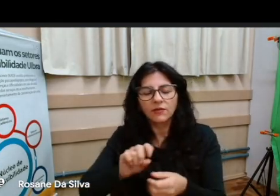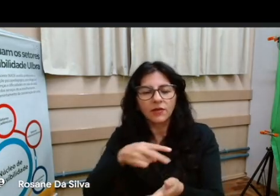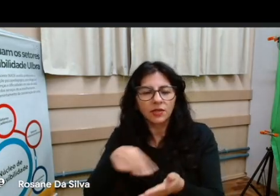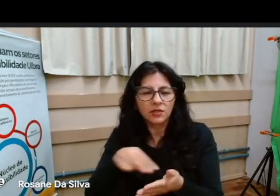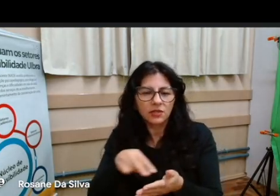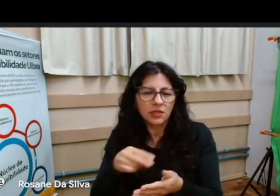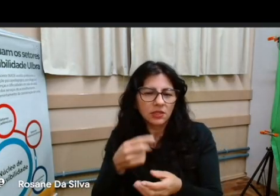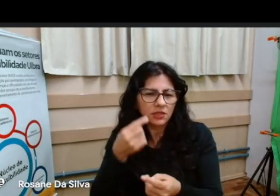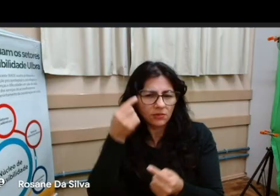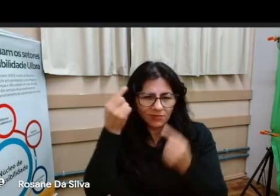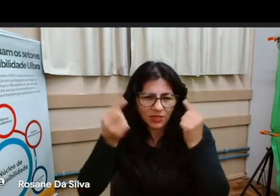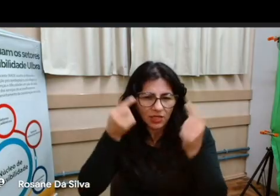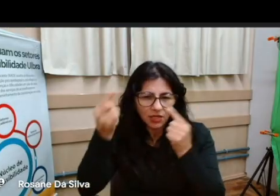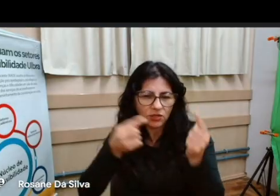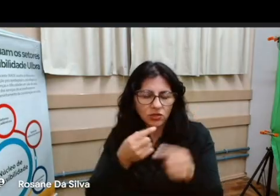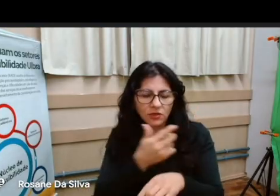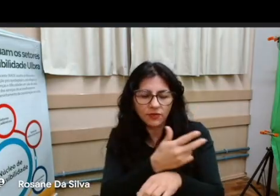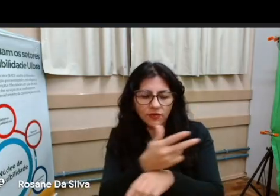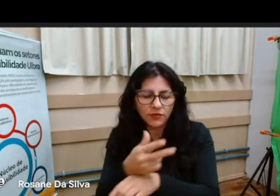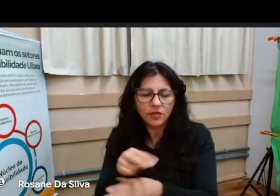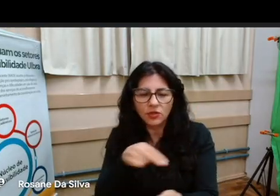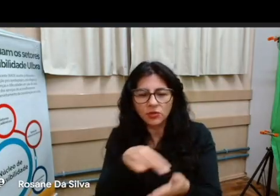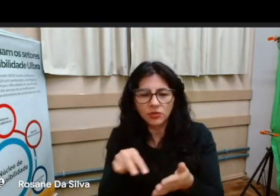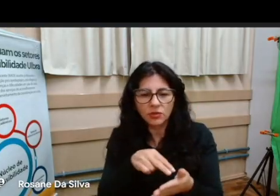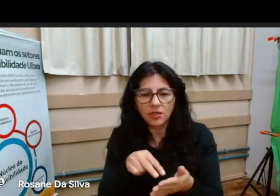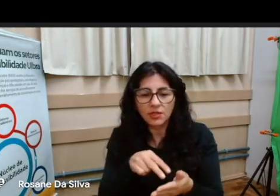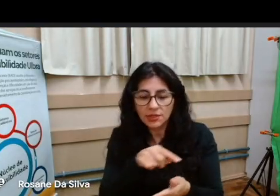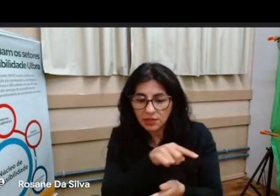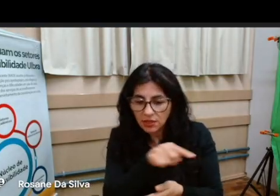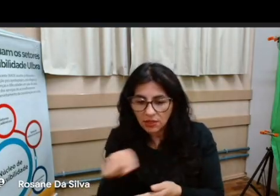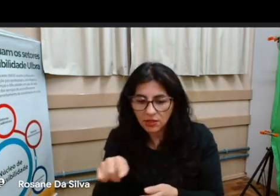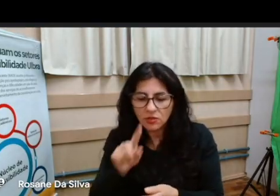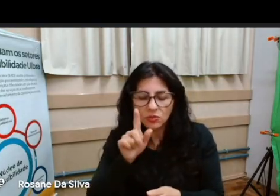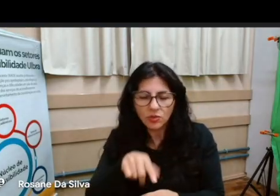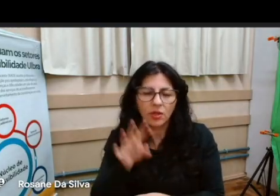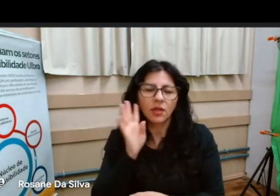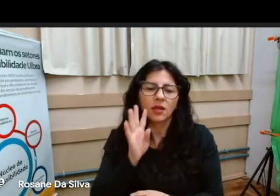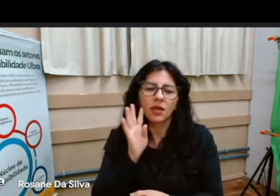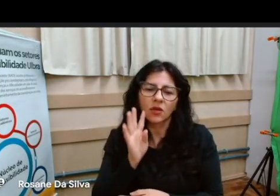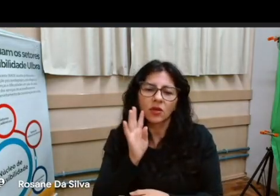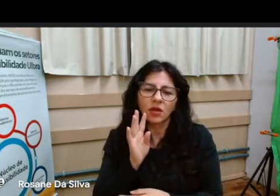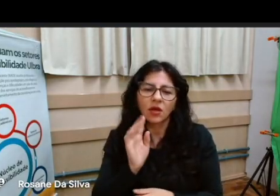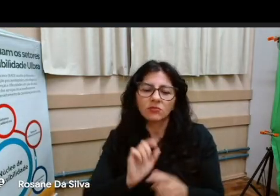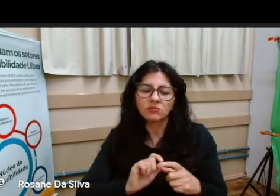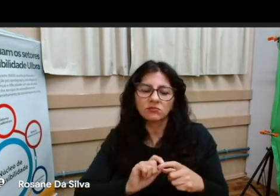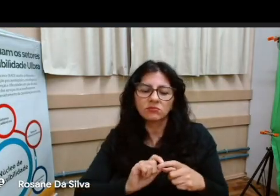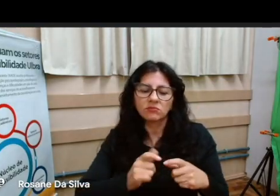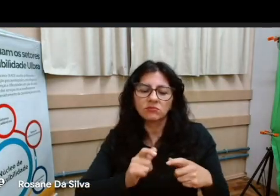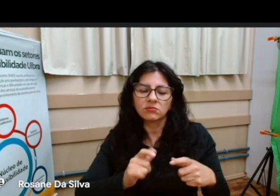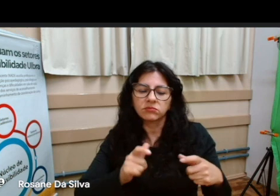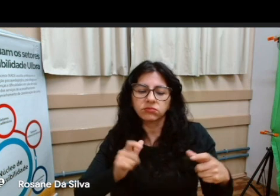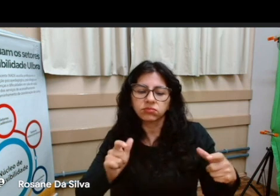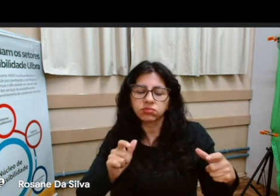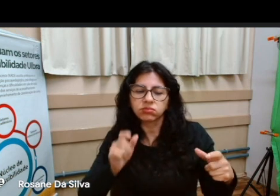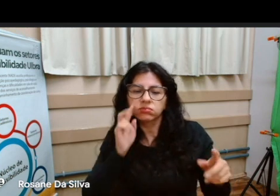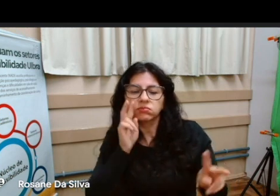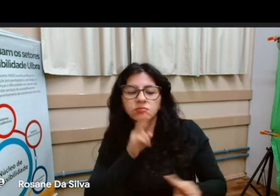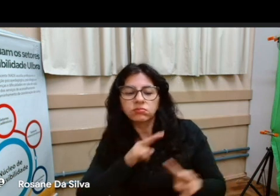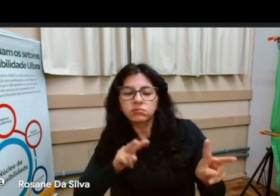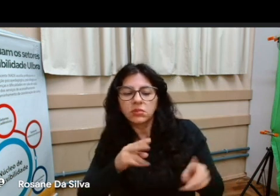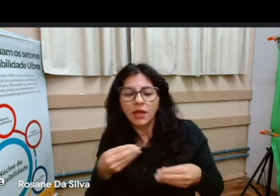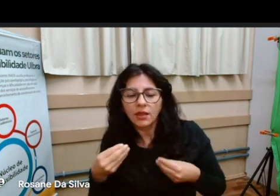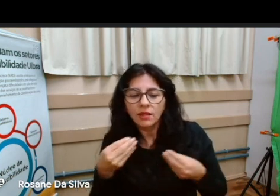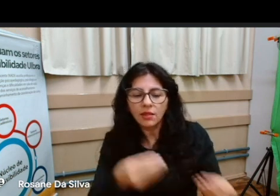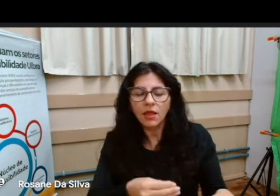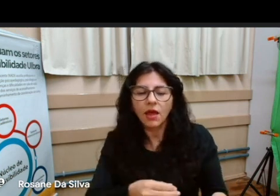dança criativa eles fazem víde dança e eu acho que isso é o bacana de ampliar esse Horizonte e oferecer